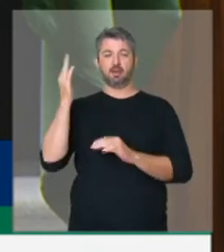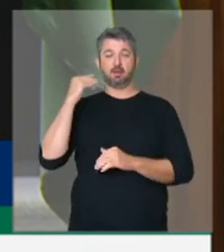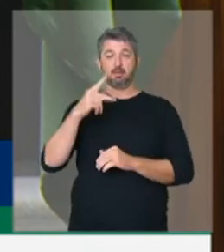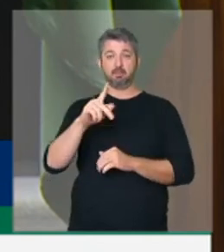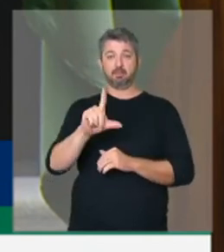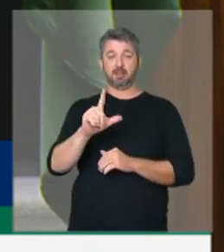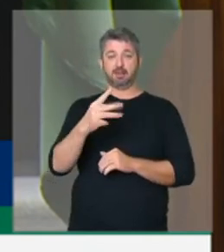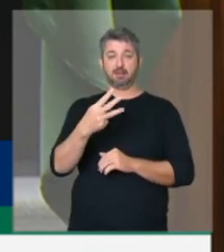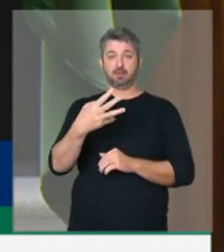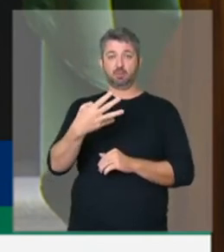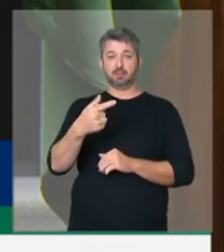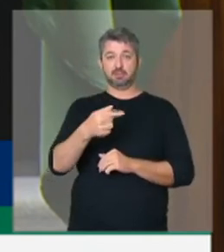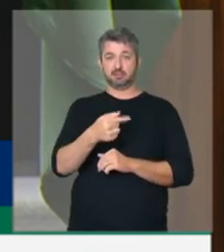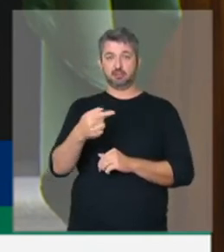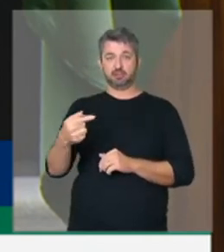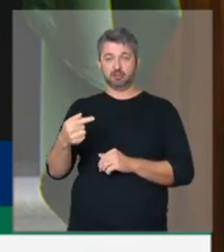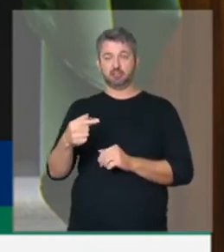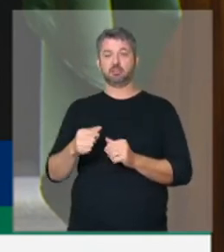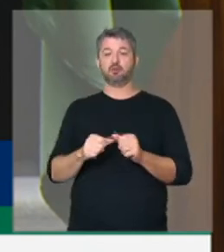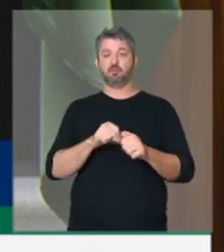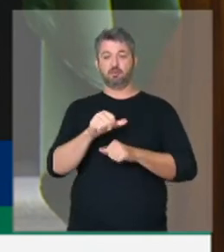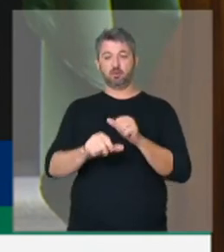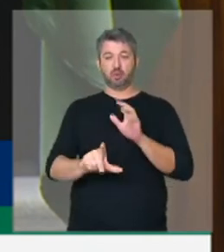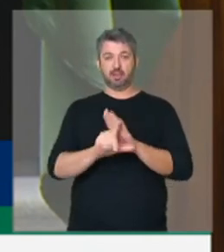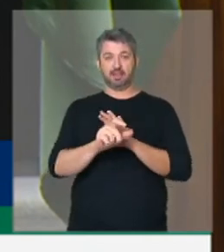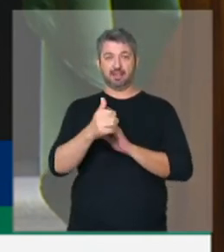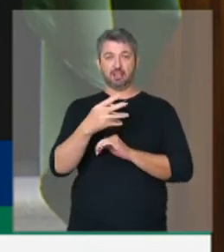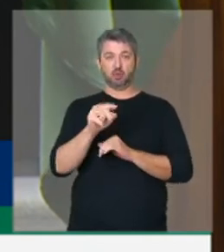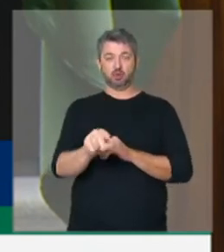PL 3477, transformado na